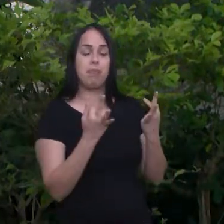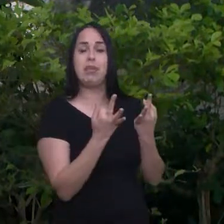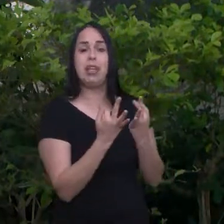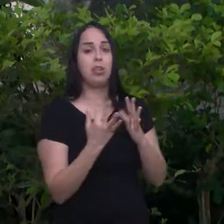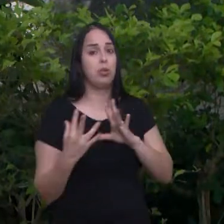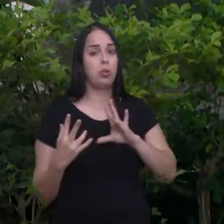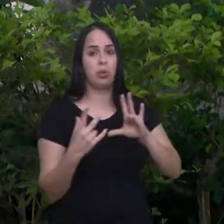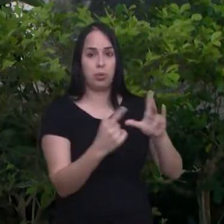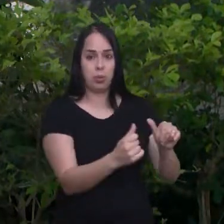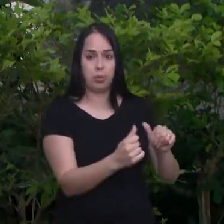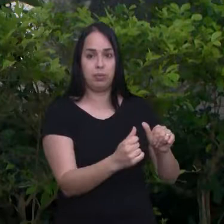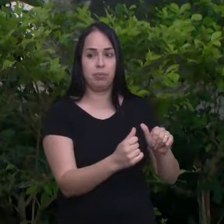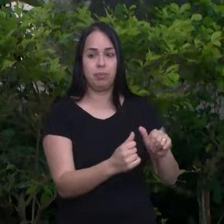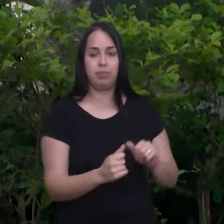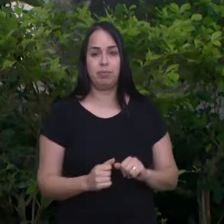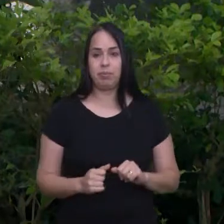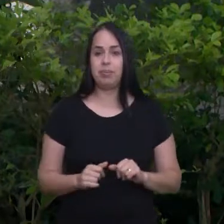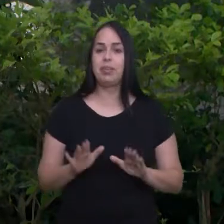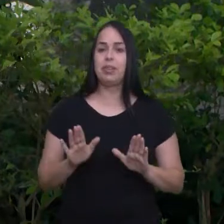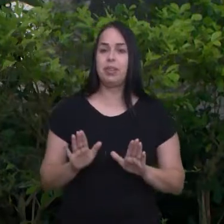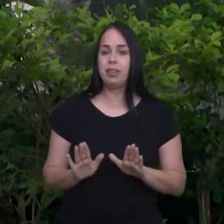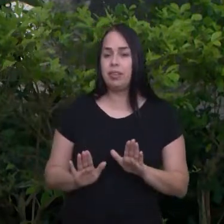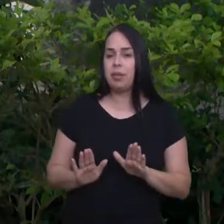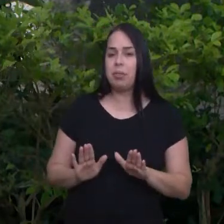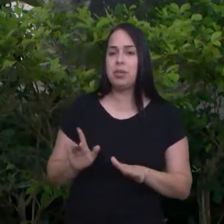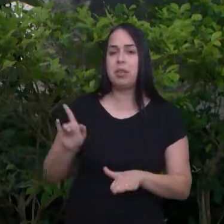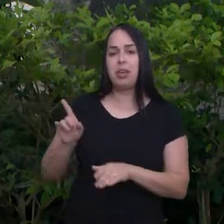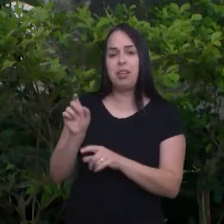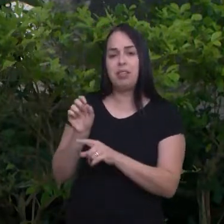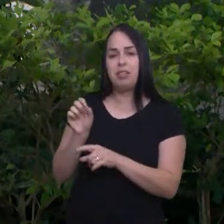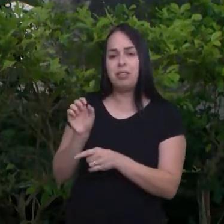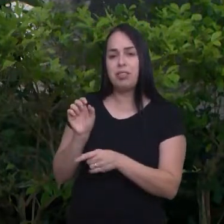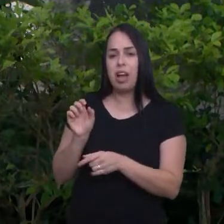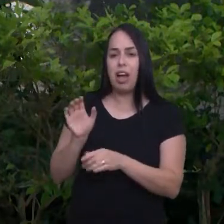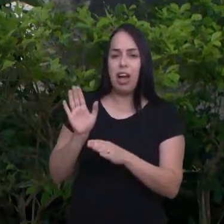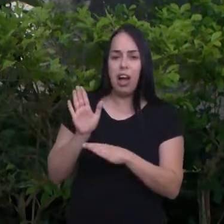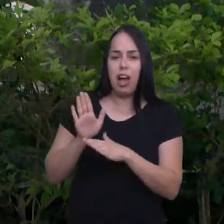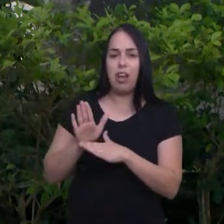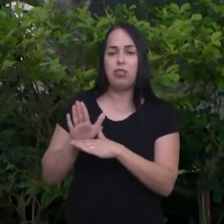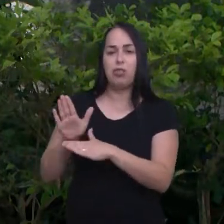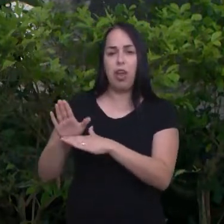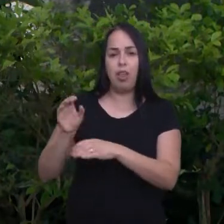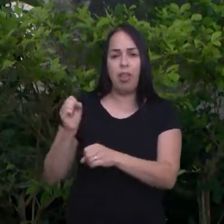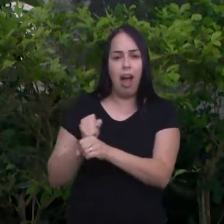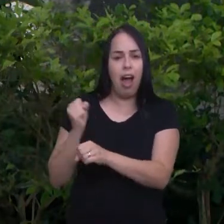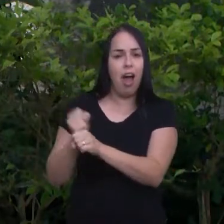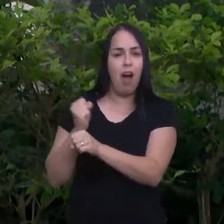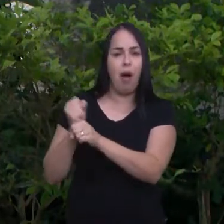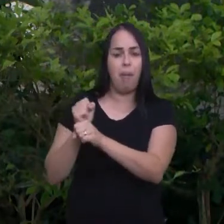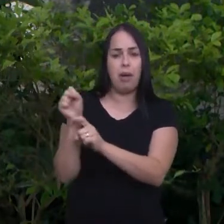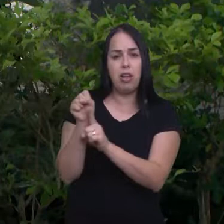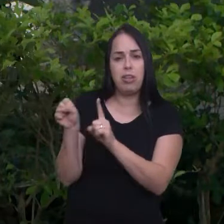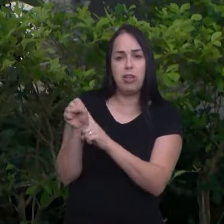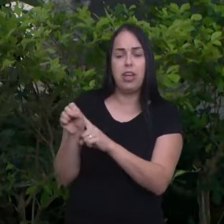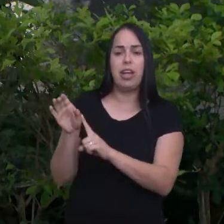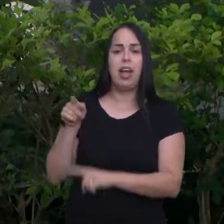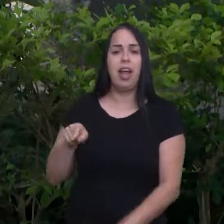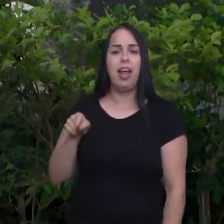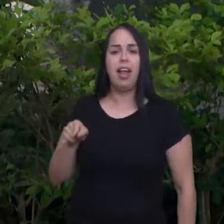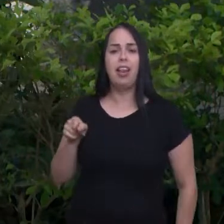Daí, as obras sociais que já eram natos dele, ele vivia